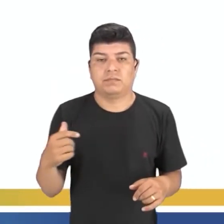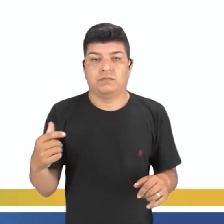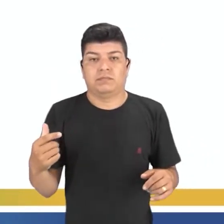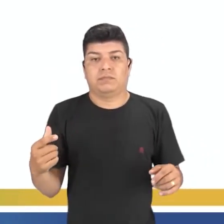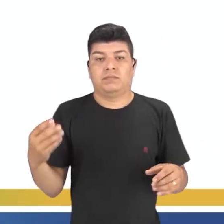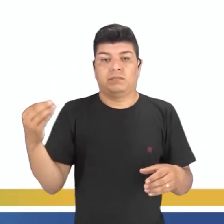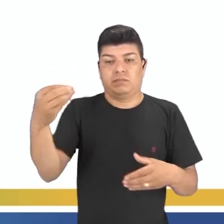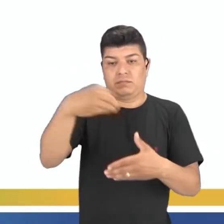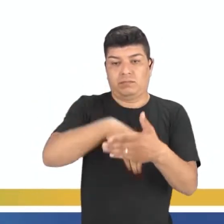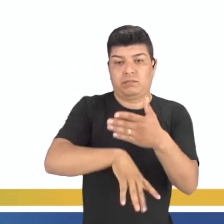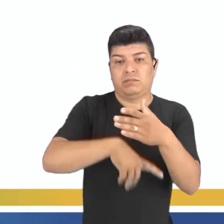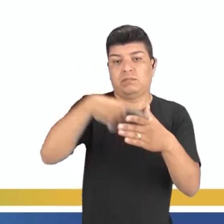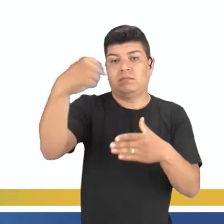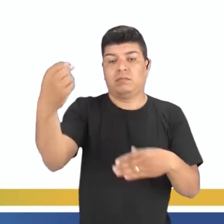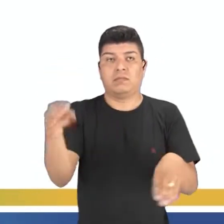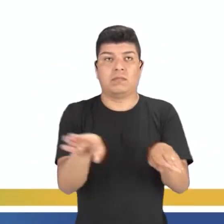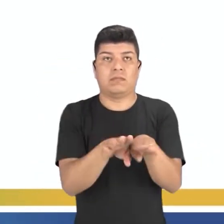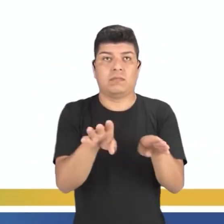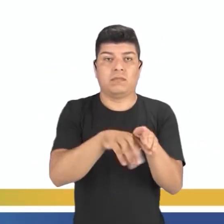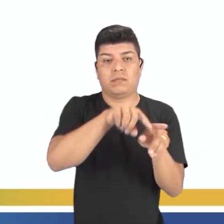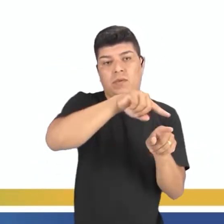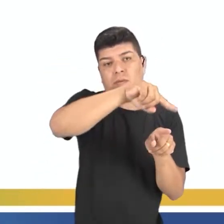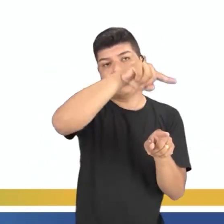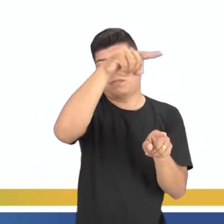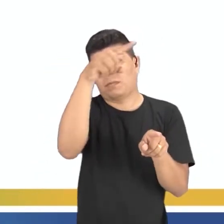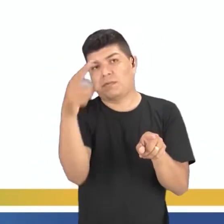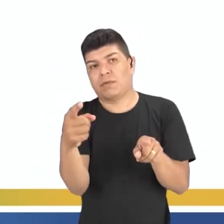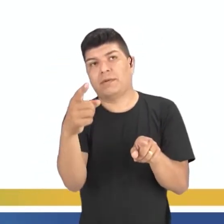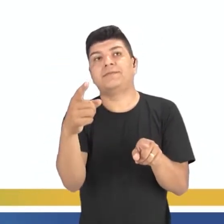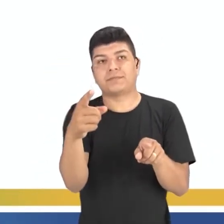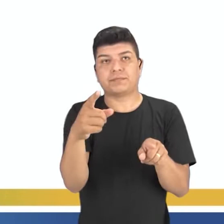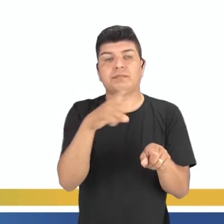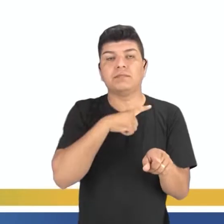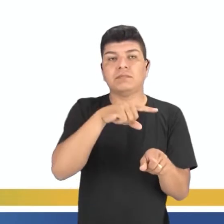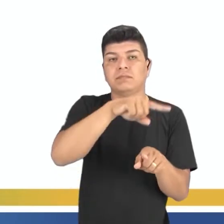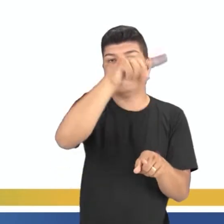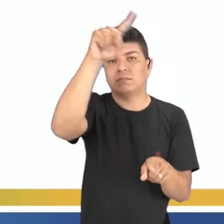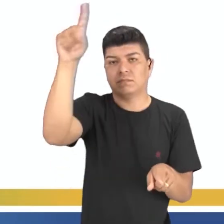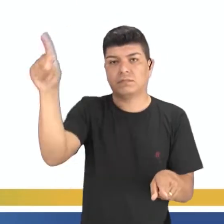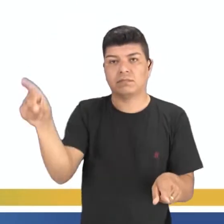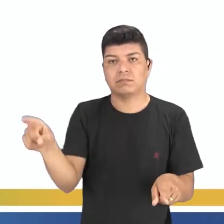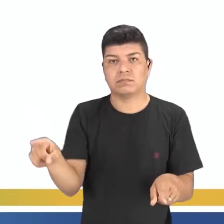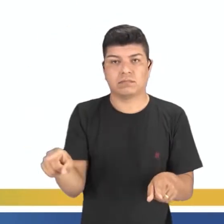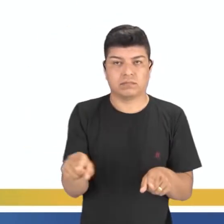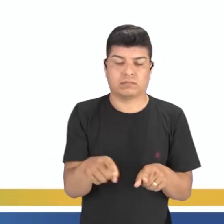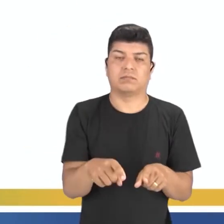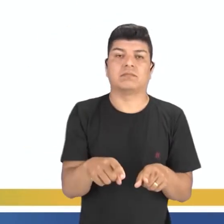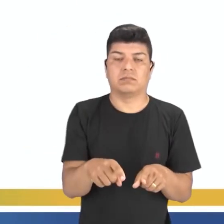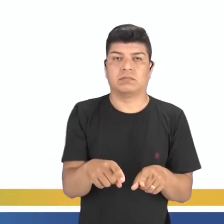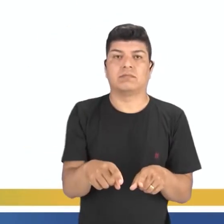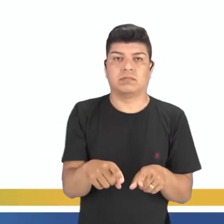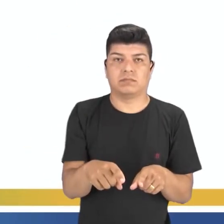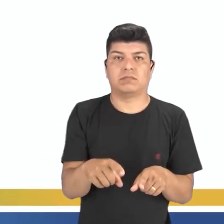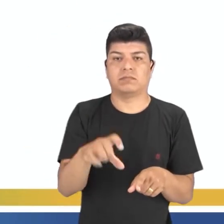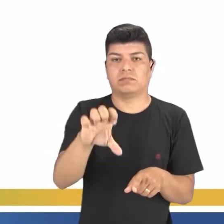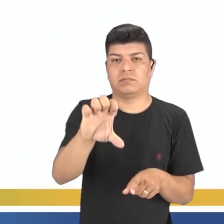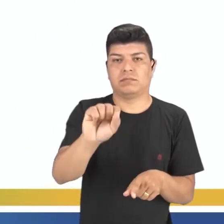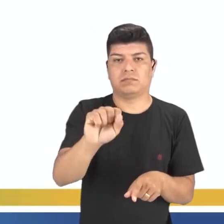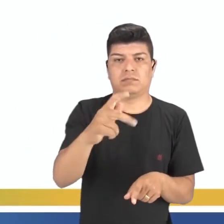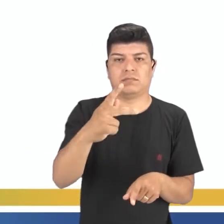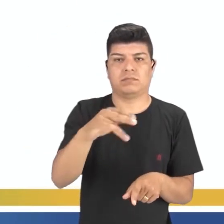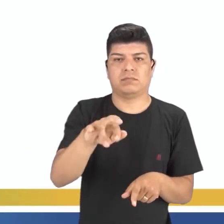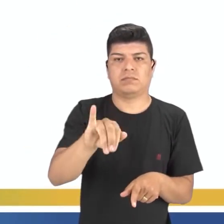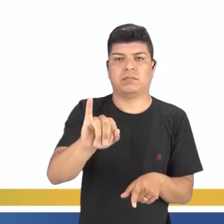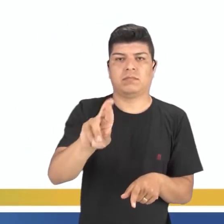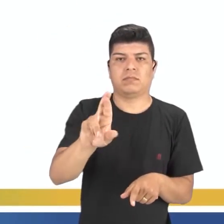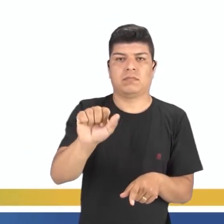entrada representado pelas setas. E a partir dali eu tenho círculos ao longo dessa espira. Ao